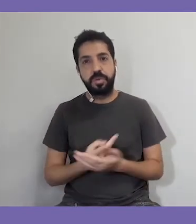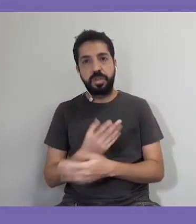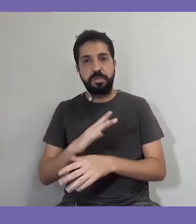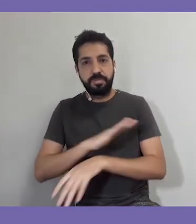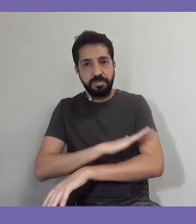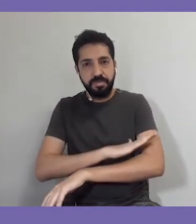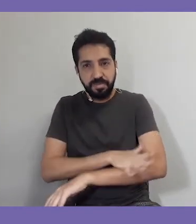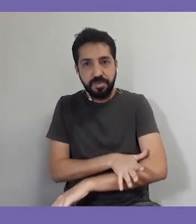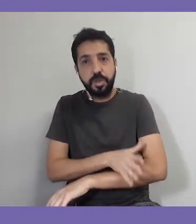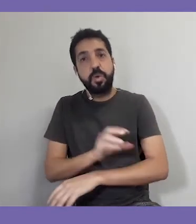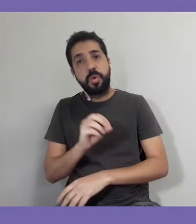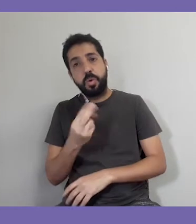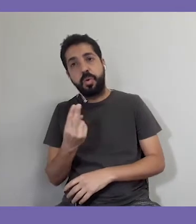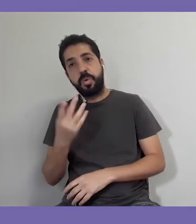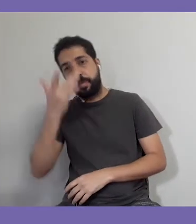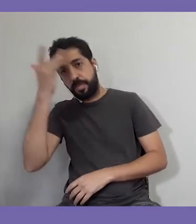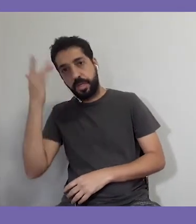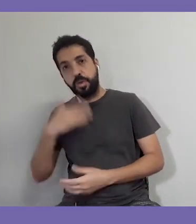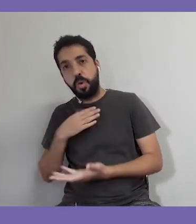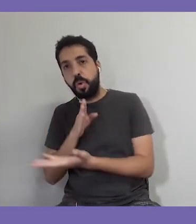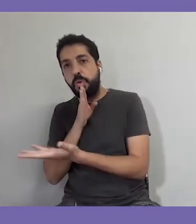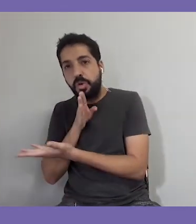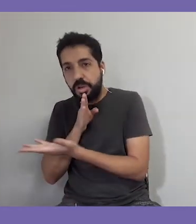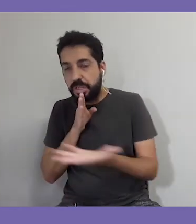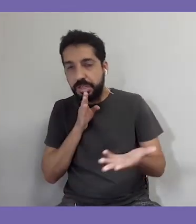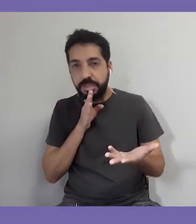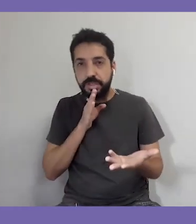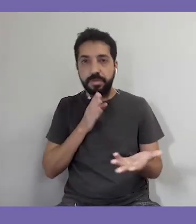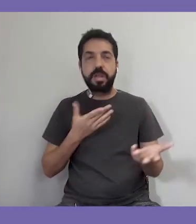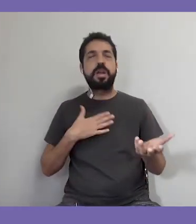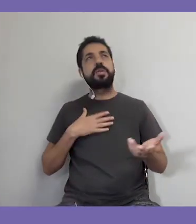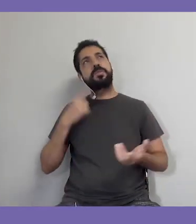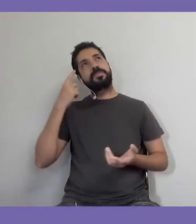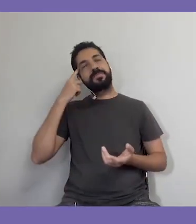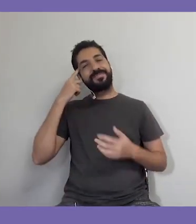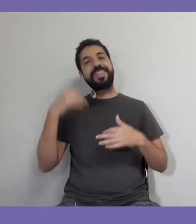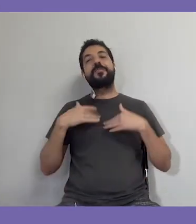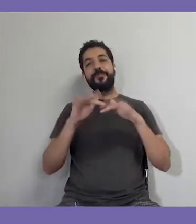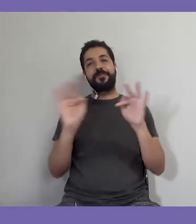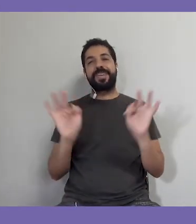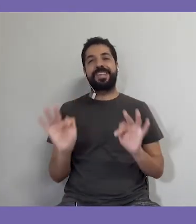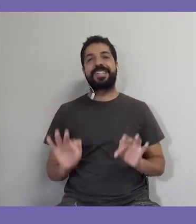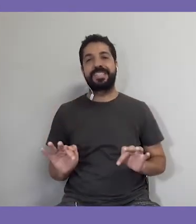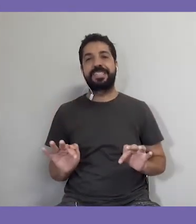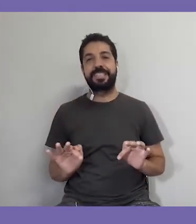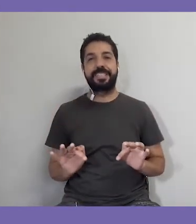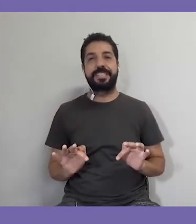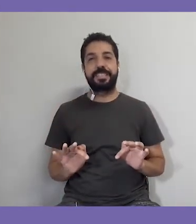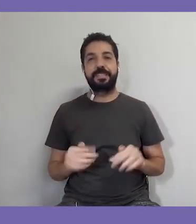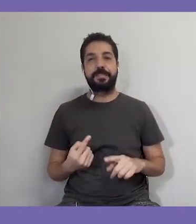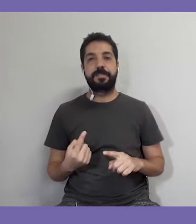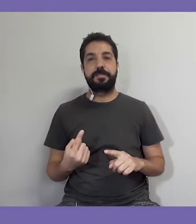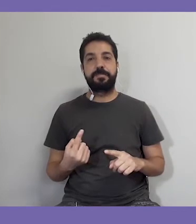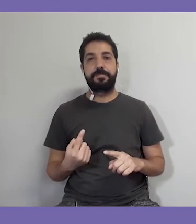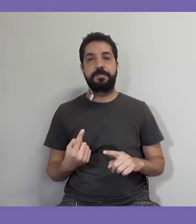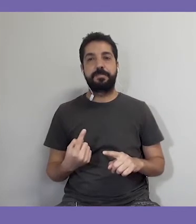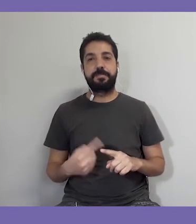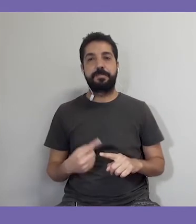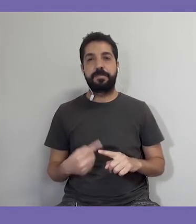ato racista comigo, ou com alguém que eu conheço, sabe? Então, eu fico feliz,